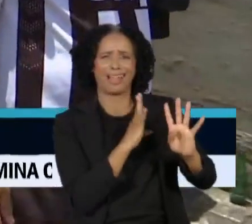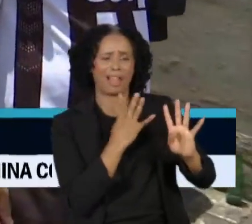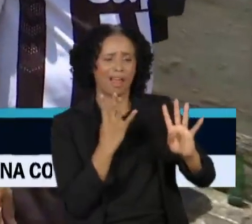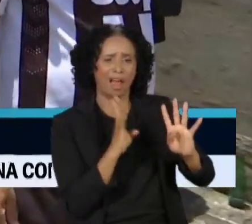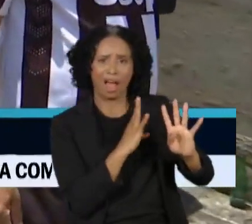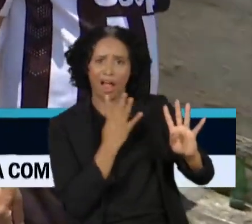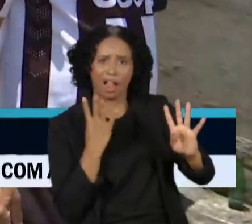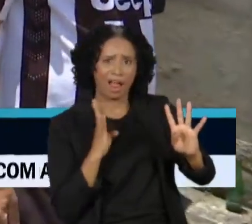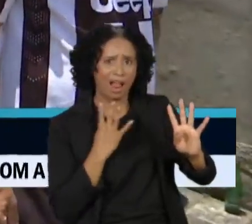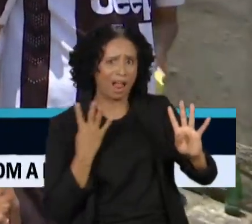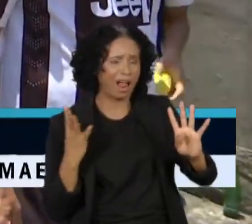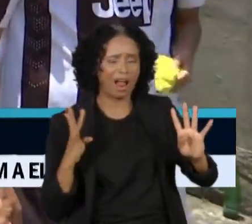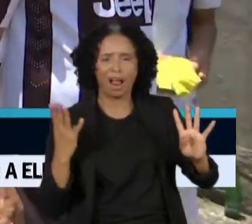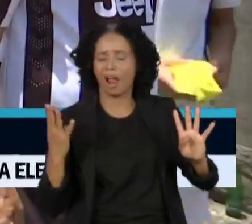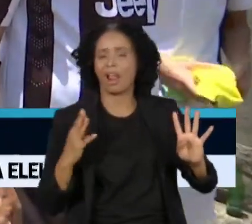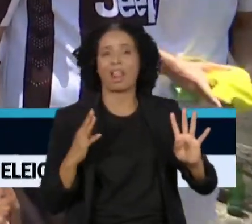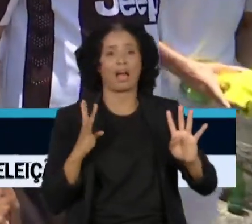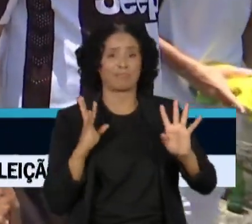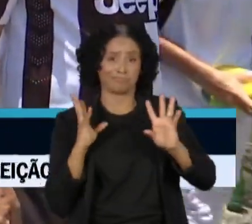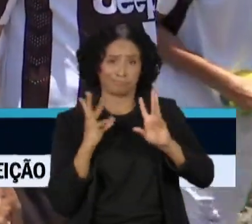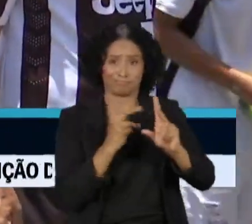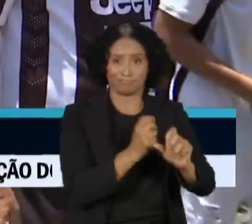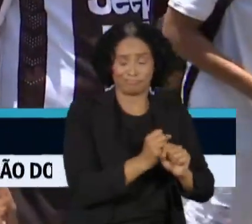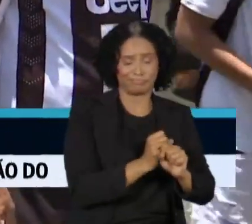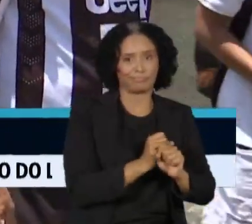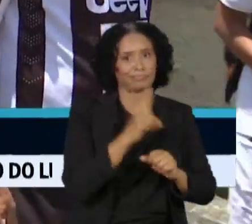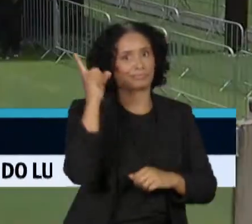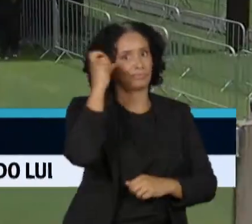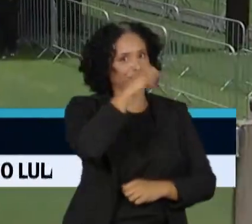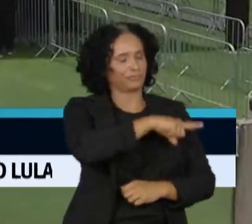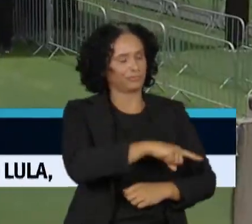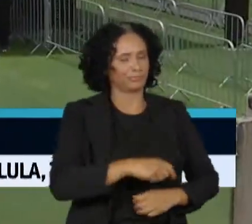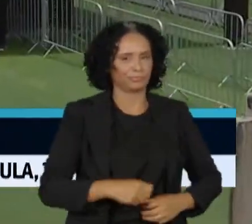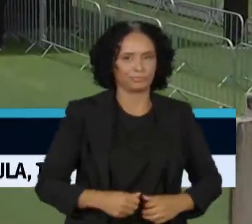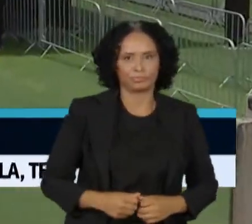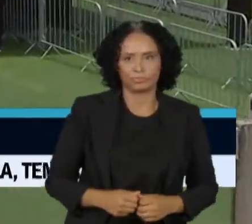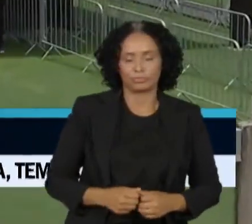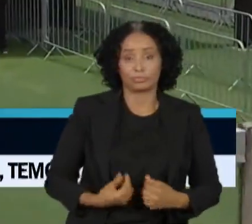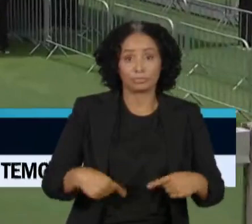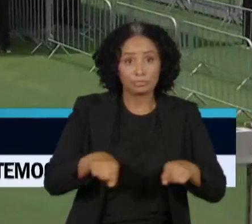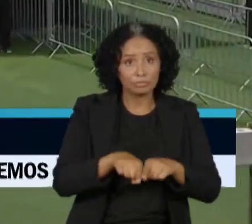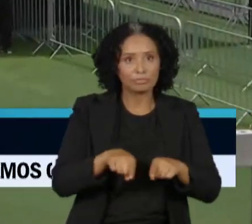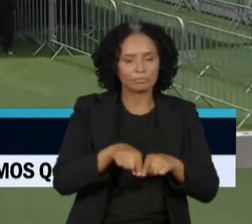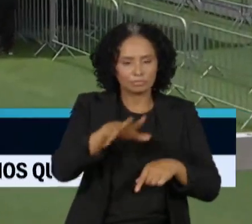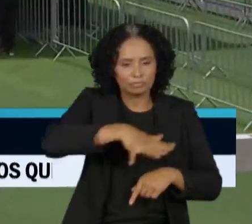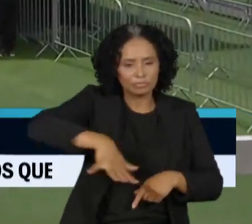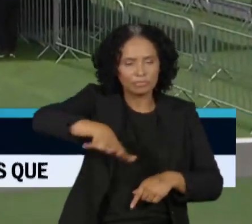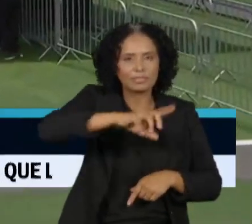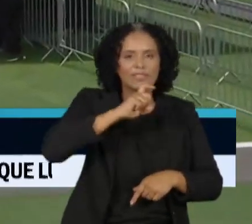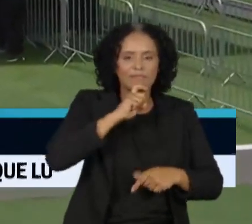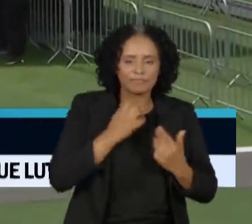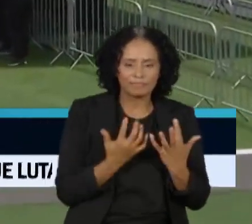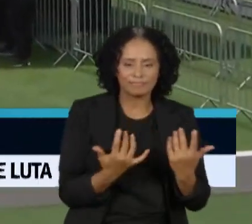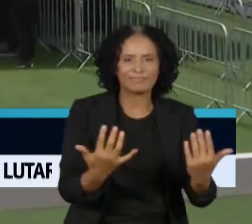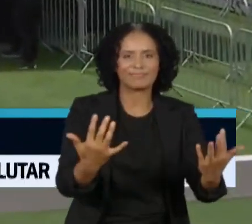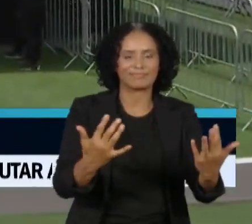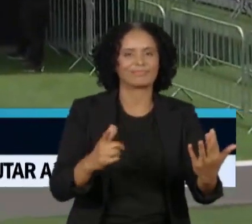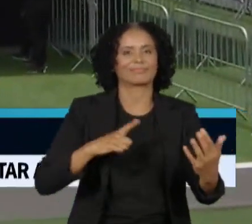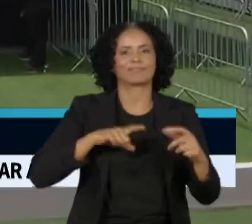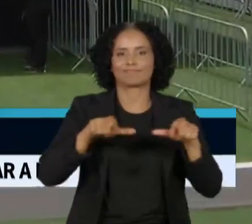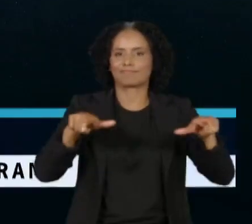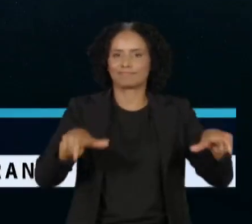dobram quarteirões e é praticamente impossível saber onde elas terminam. No centro do gramado, o rei foi saudado pelo povo e